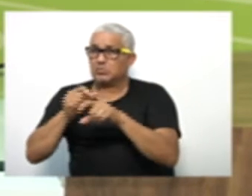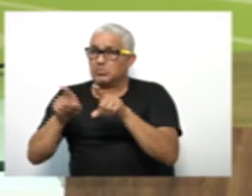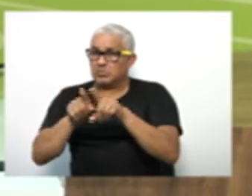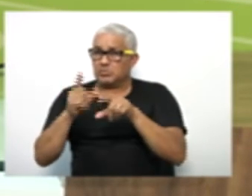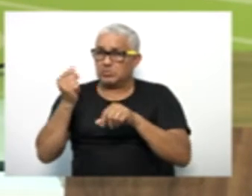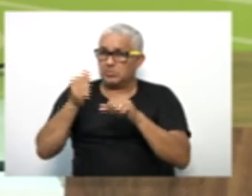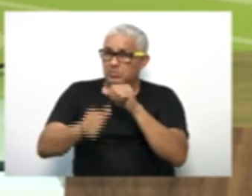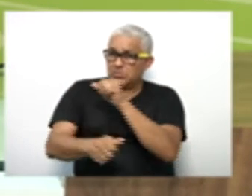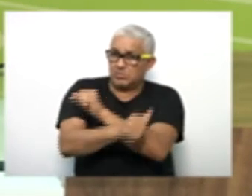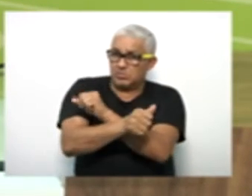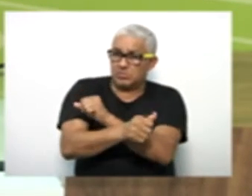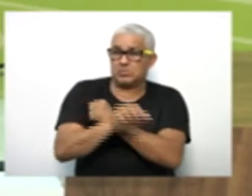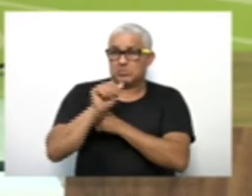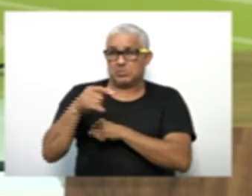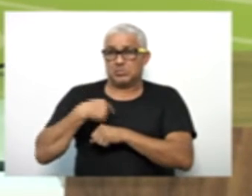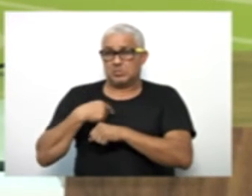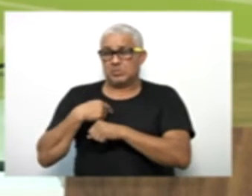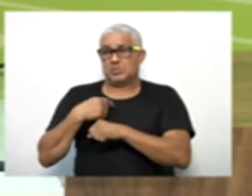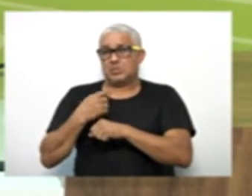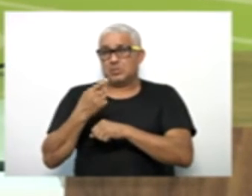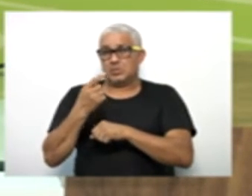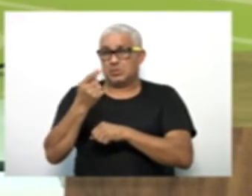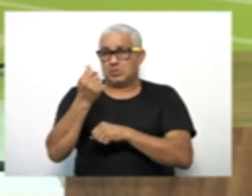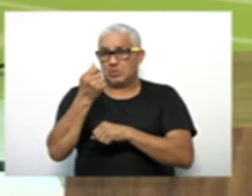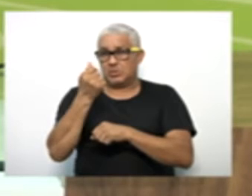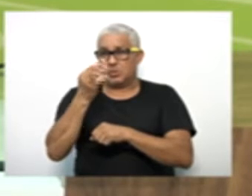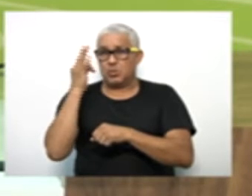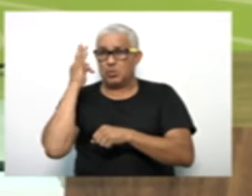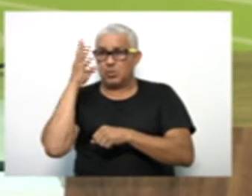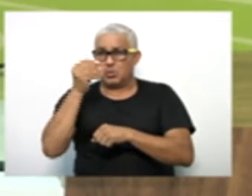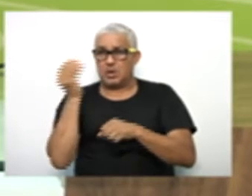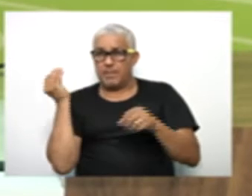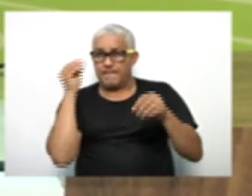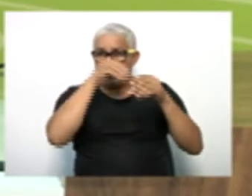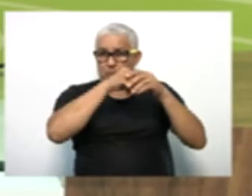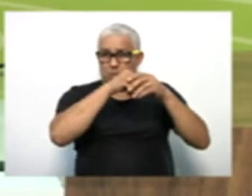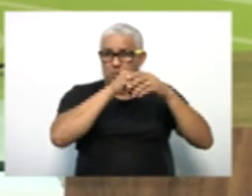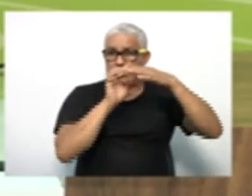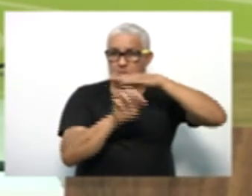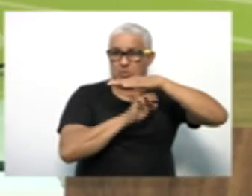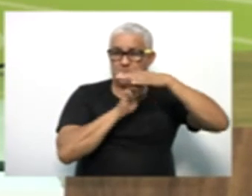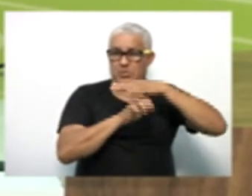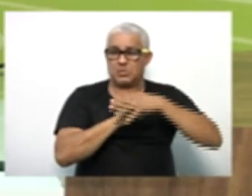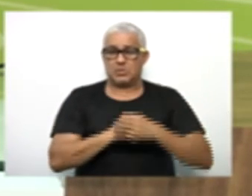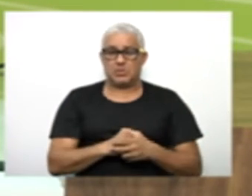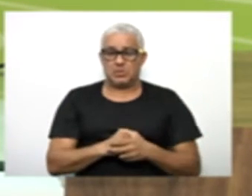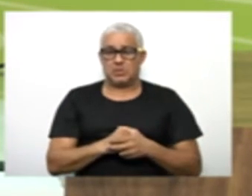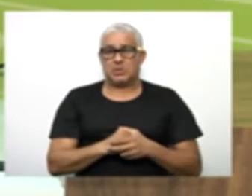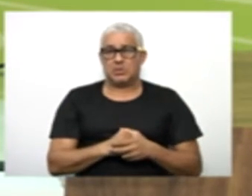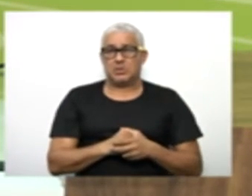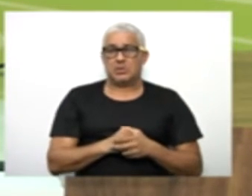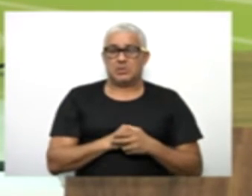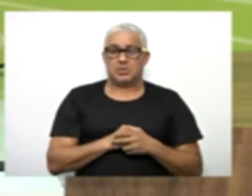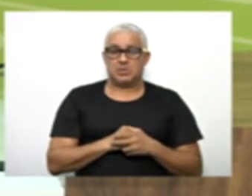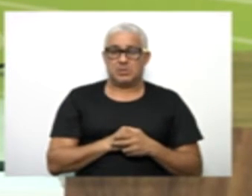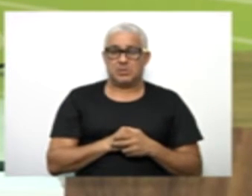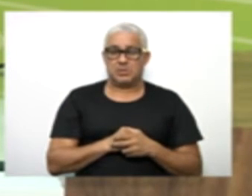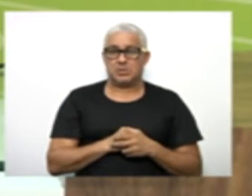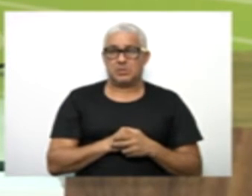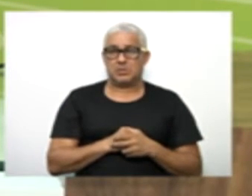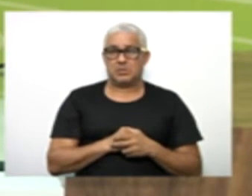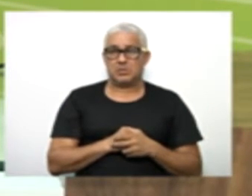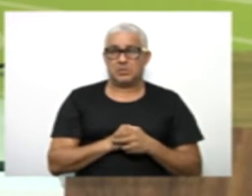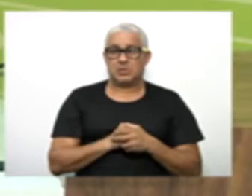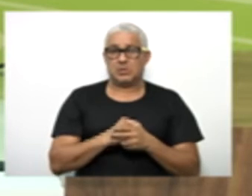investimento. Então, se eu invisto todo ele, reinvisto todo ele na empresa, tá? Eu estou deixando de colher os